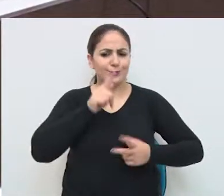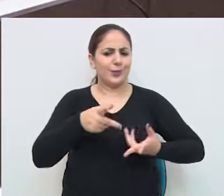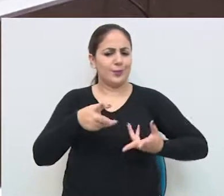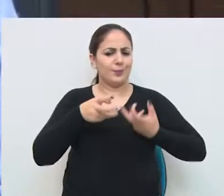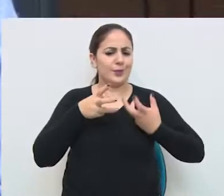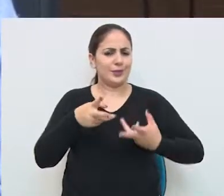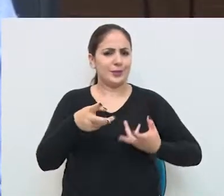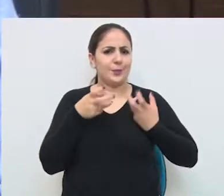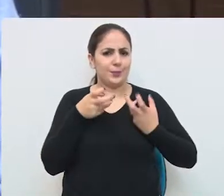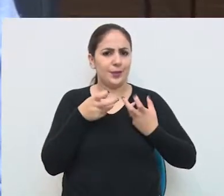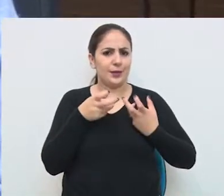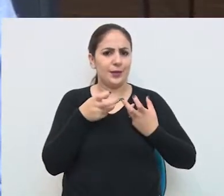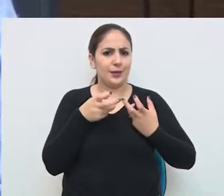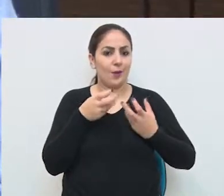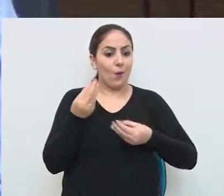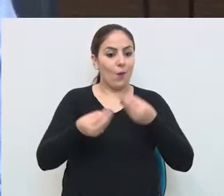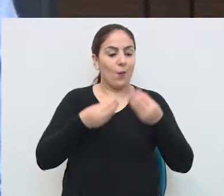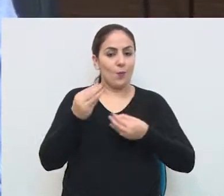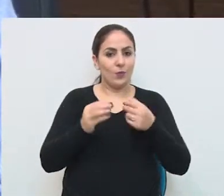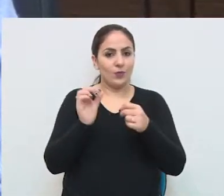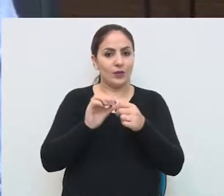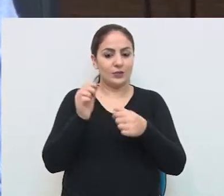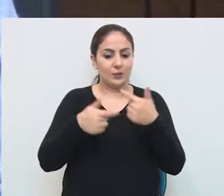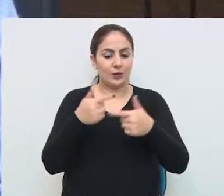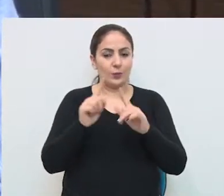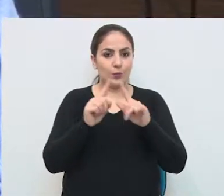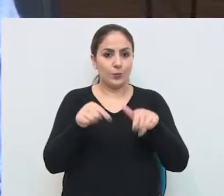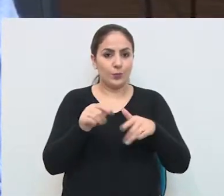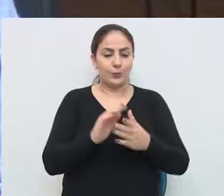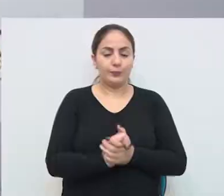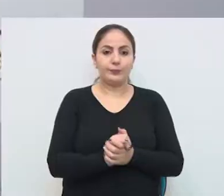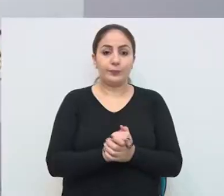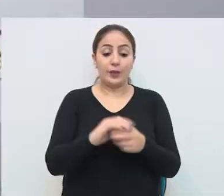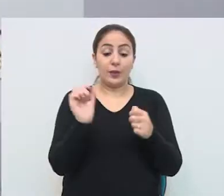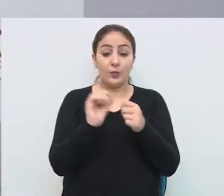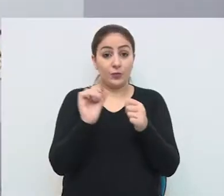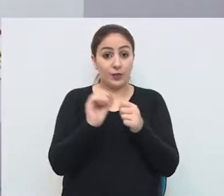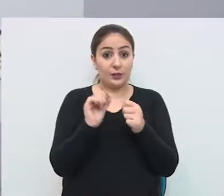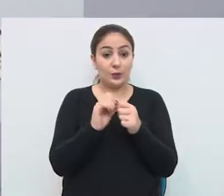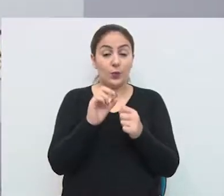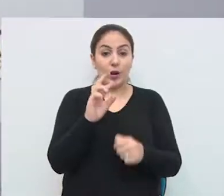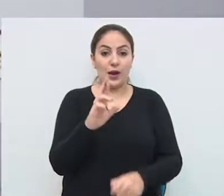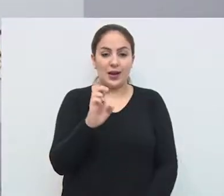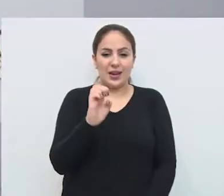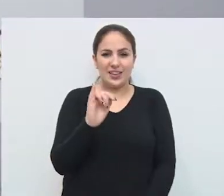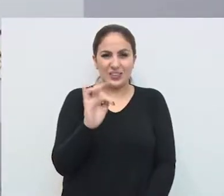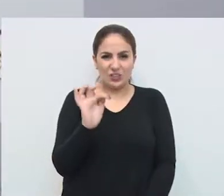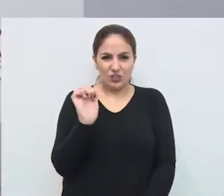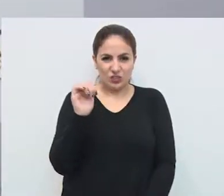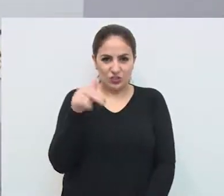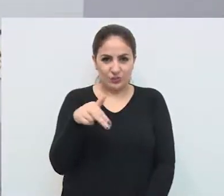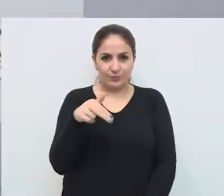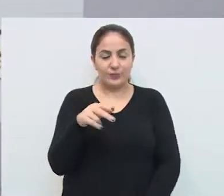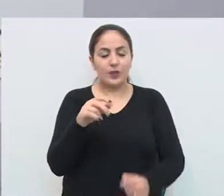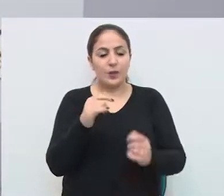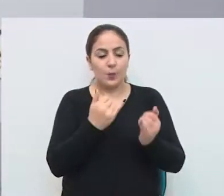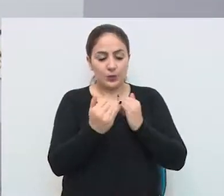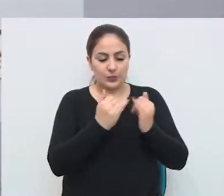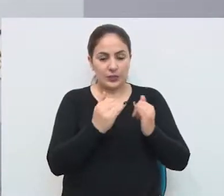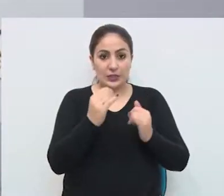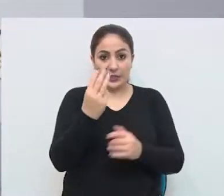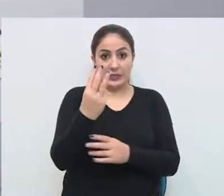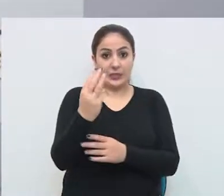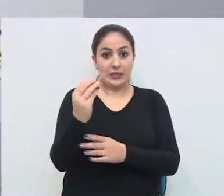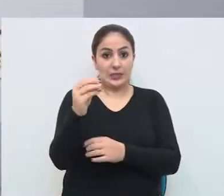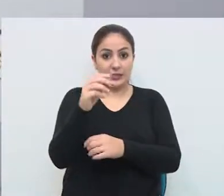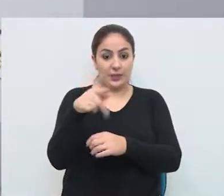conseguem perceber uma retribuição na prestação dos serviços públicos. Foi feito um rating, né, onde pega os